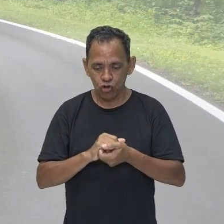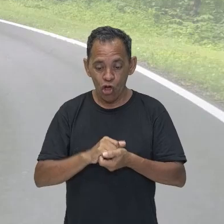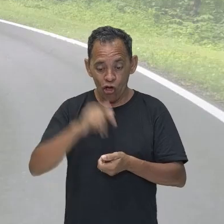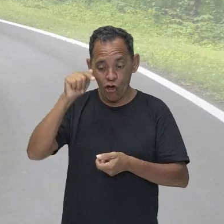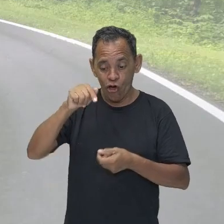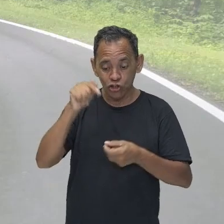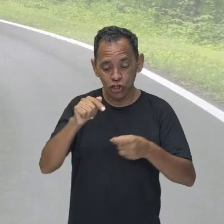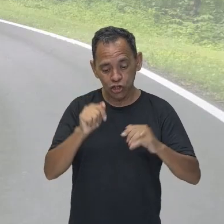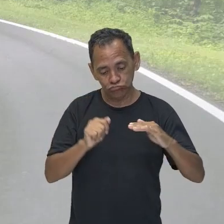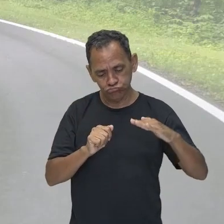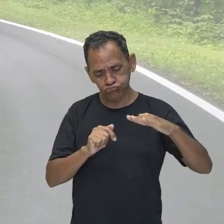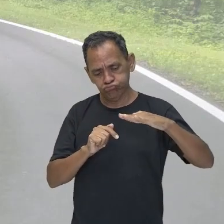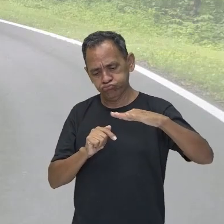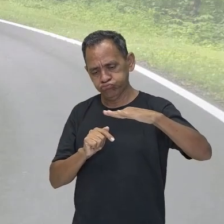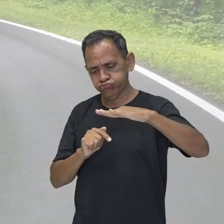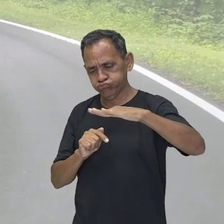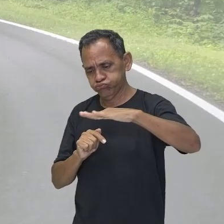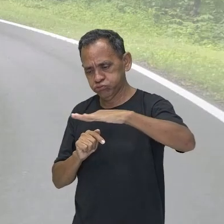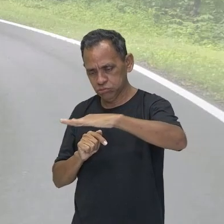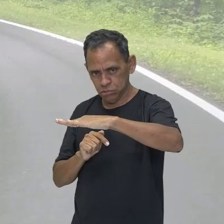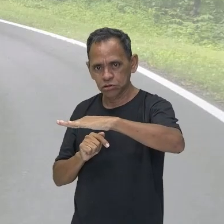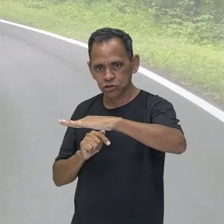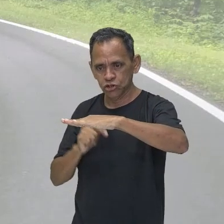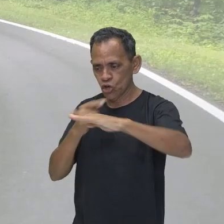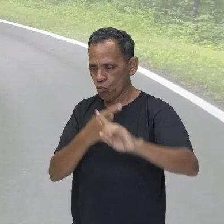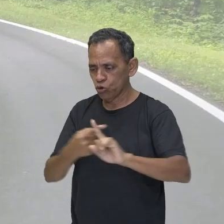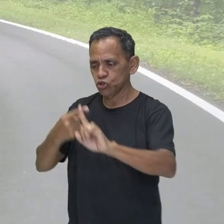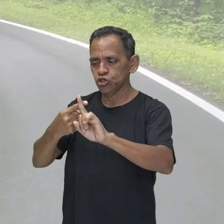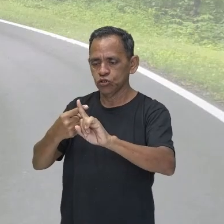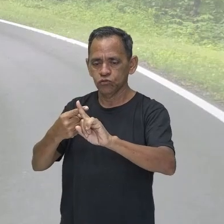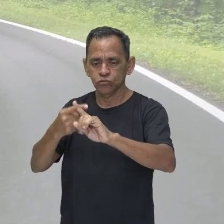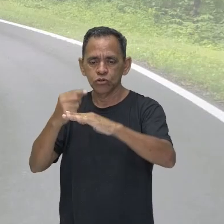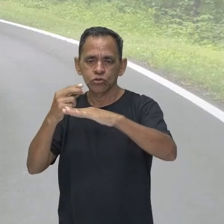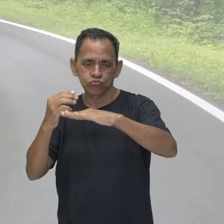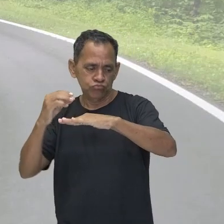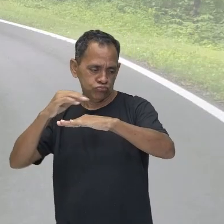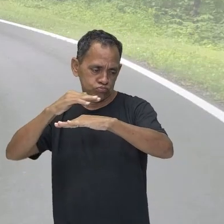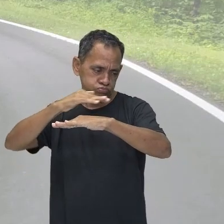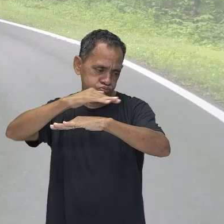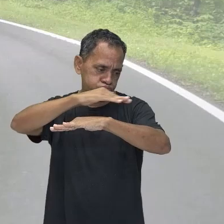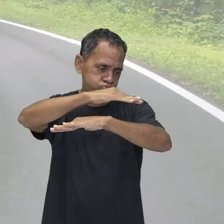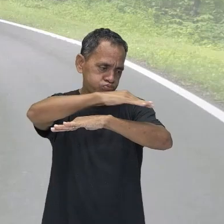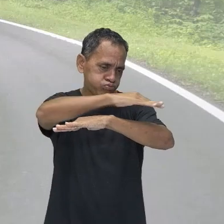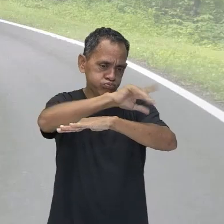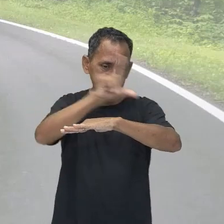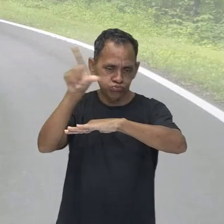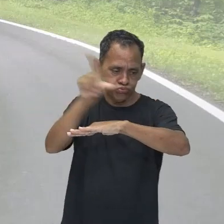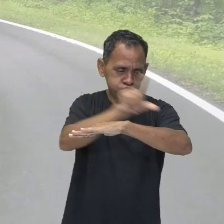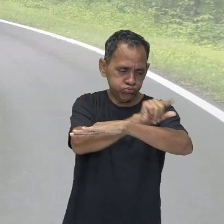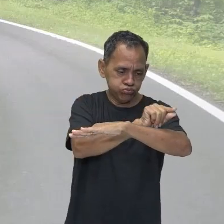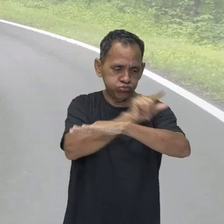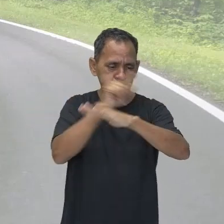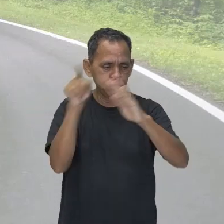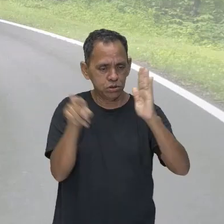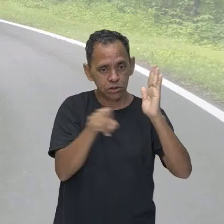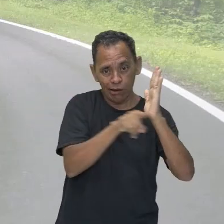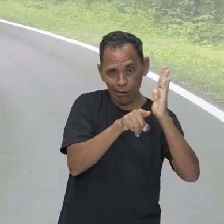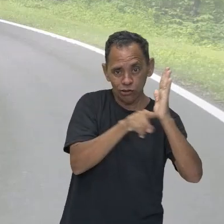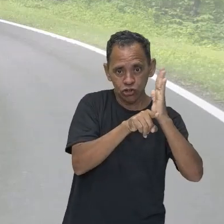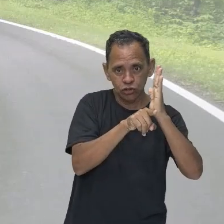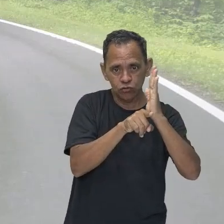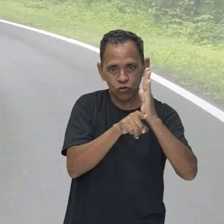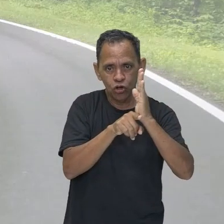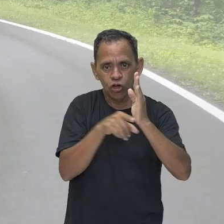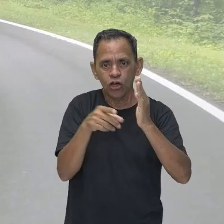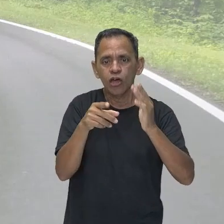está indo para o outro. Eu posso dizer que a velocidade dos dois é igual? Eu posso afirmar que se um corpo tem velocidade de 70